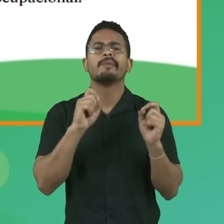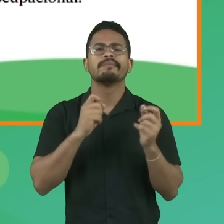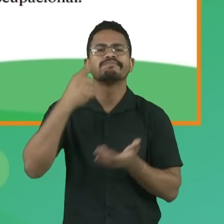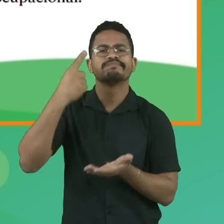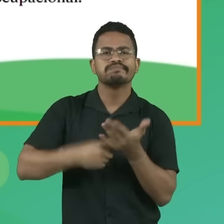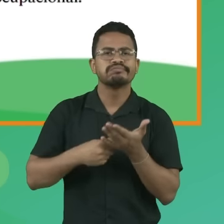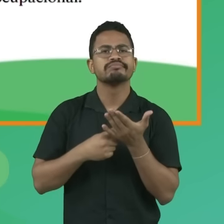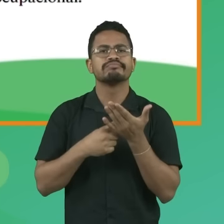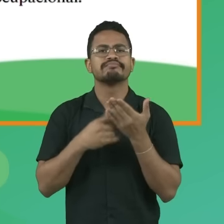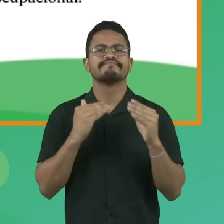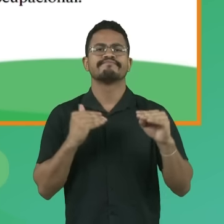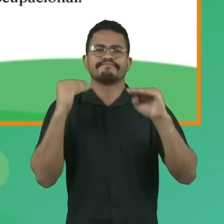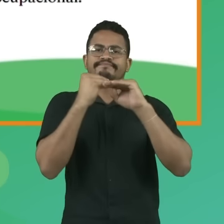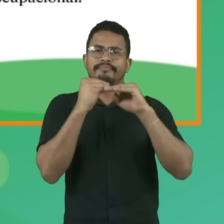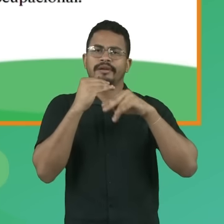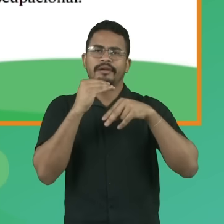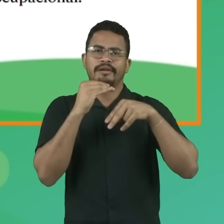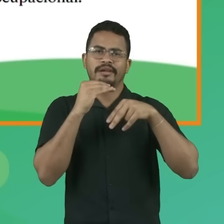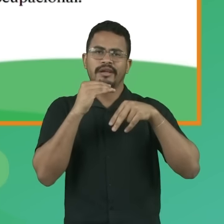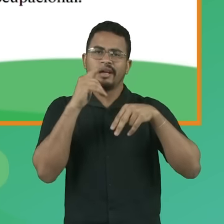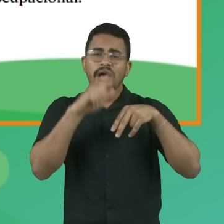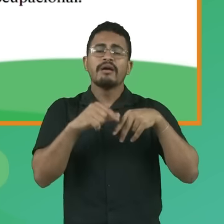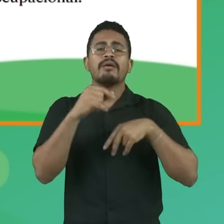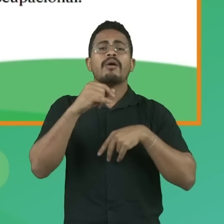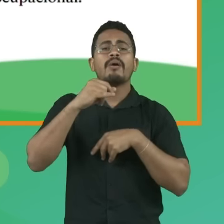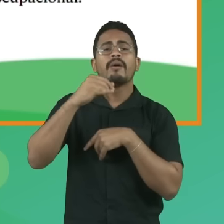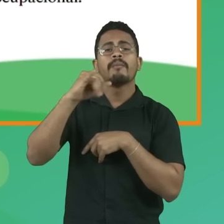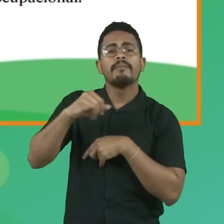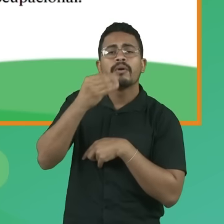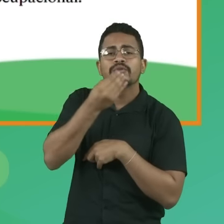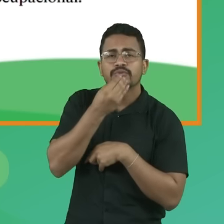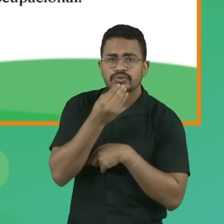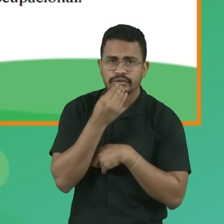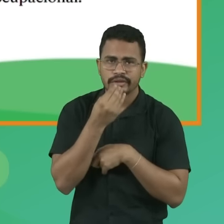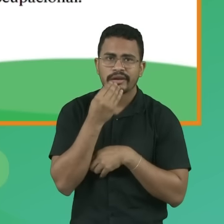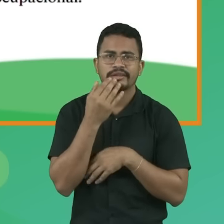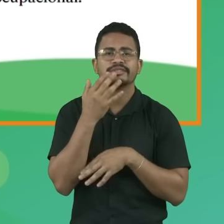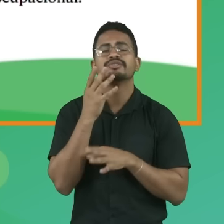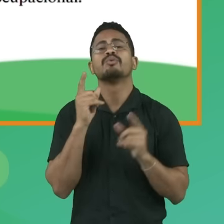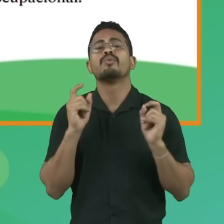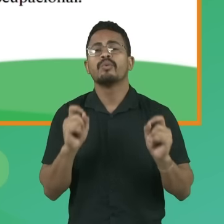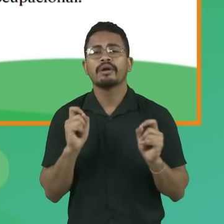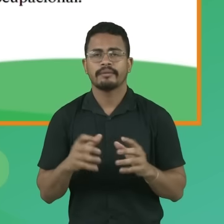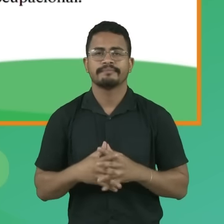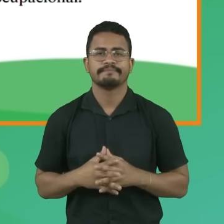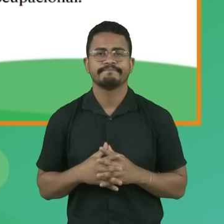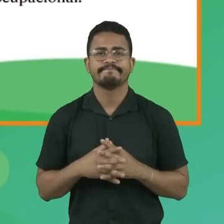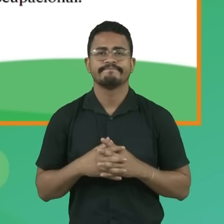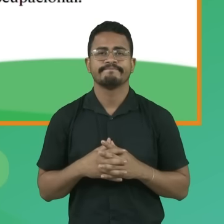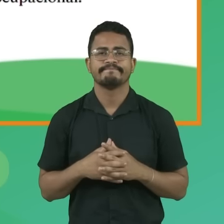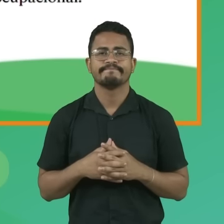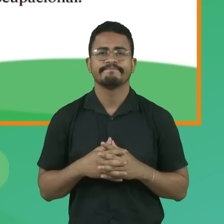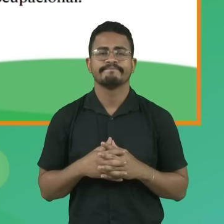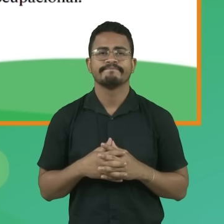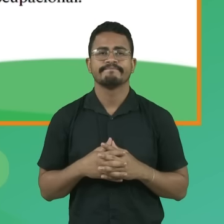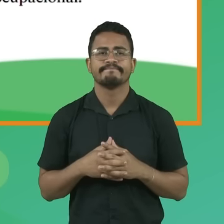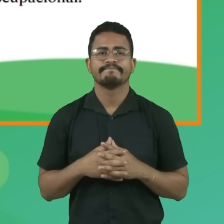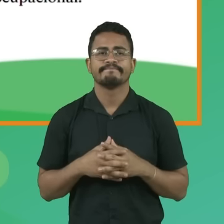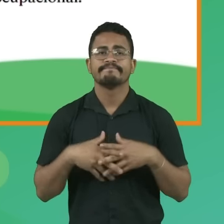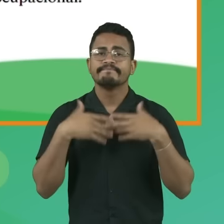de uma condição de igualdade de oportunidade em virtude das. Certo? Então, vamos ver aqui de novo. A